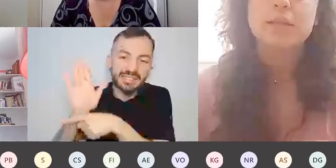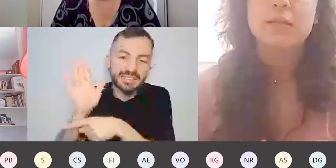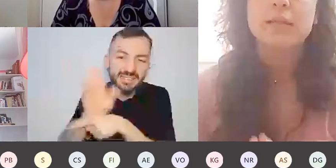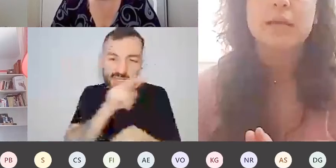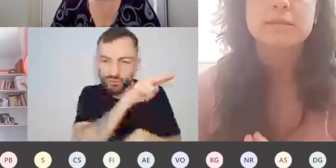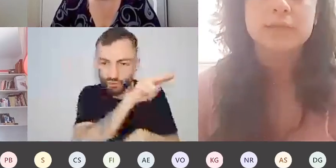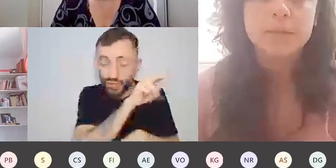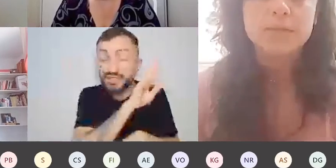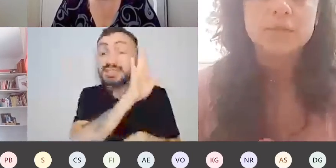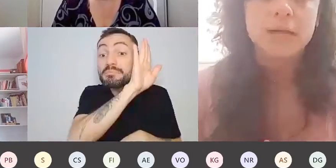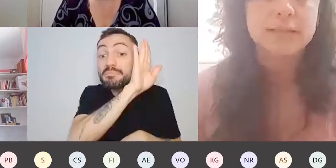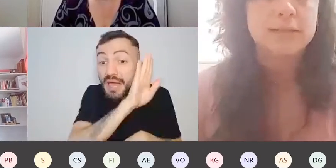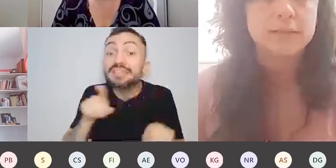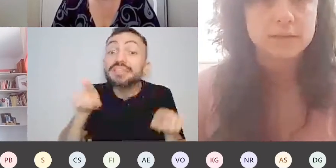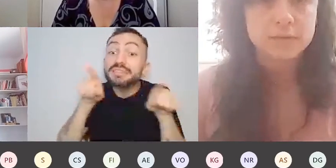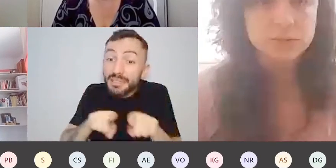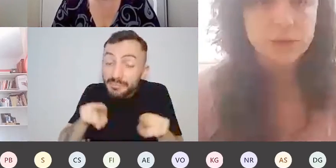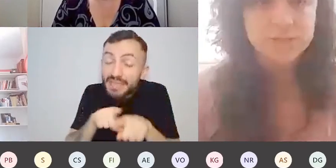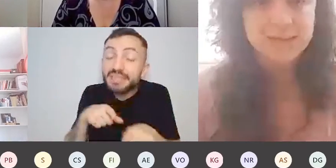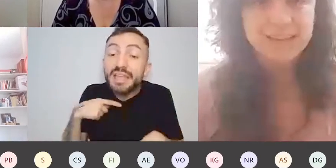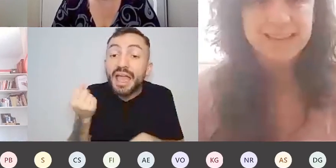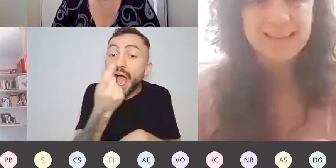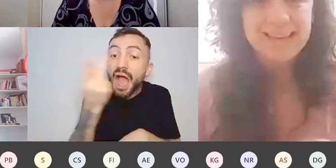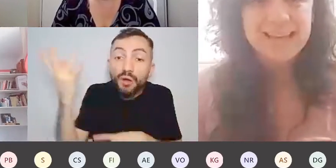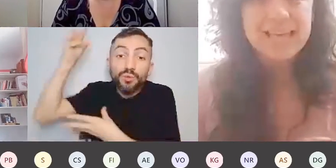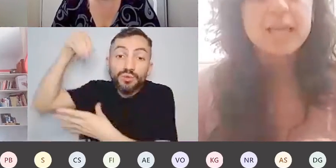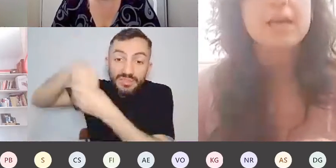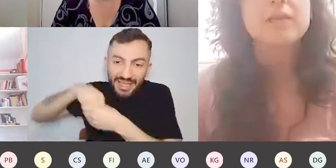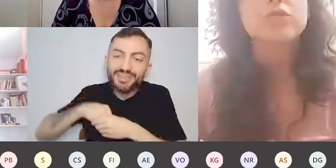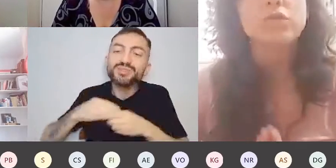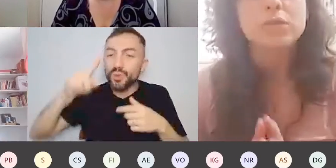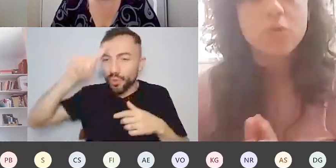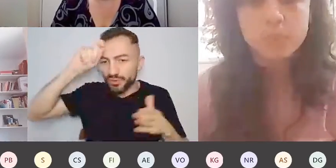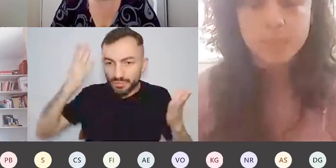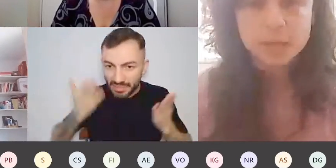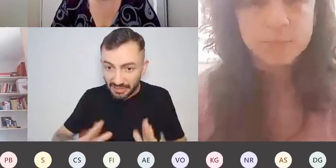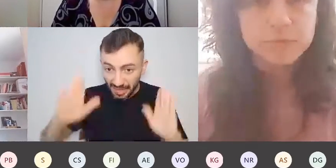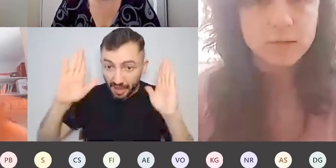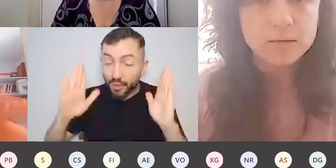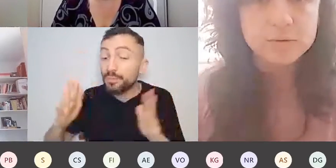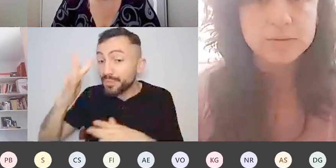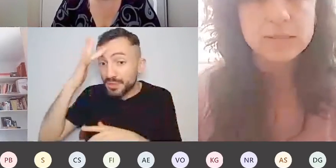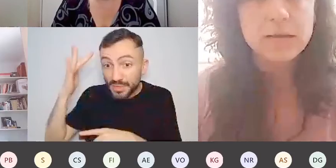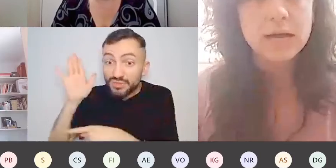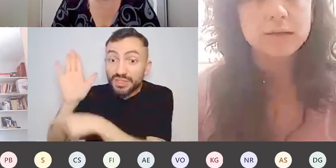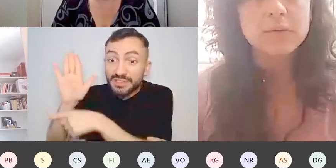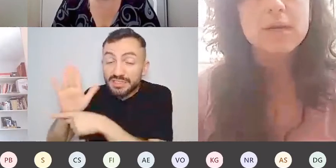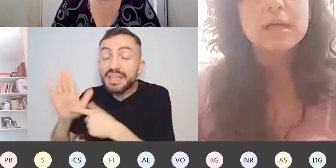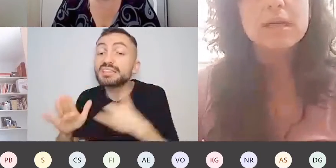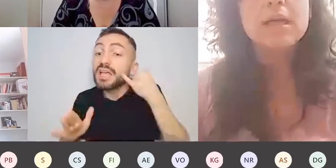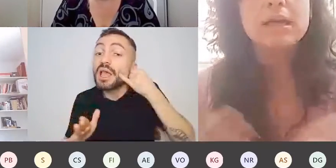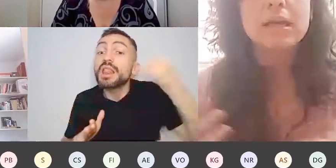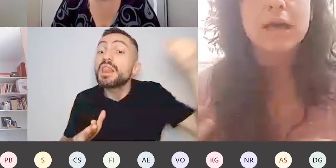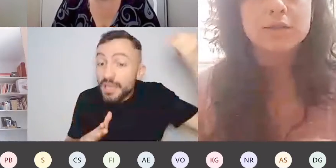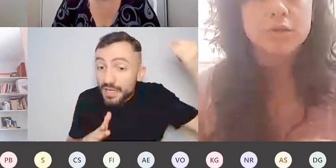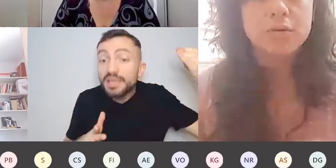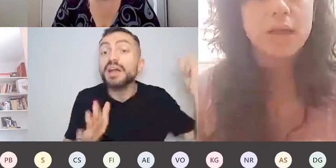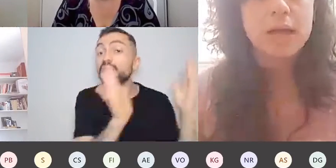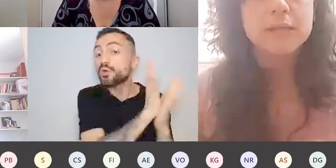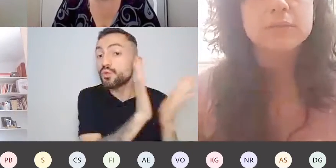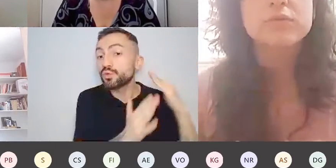comumente que as maternidades têm profissionais da assistência social e que acionam comumente profissionais do judiciário e